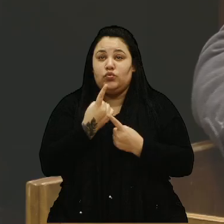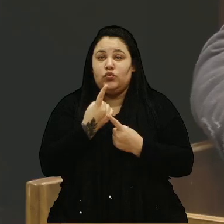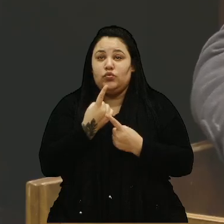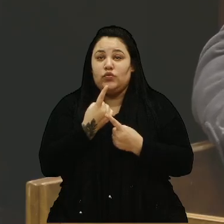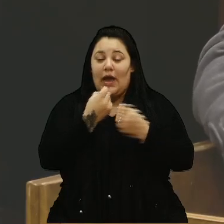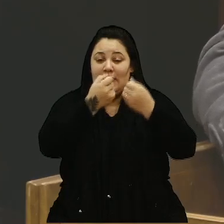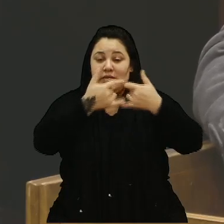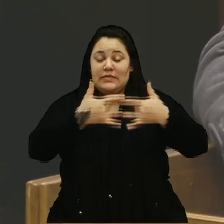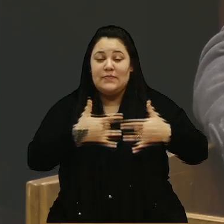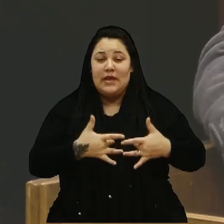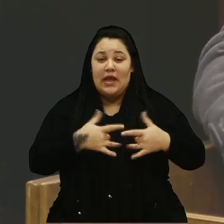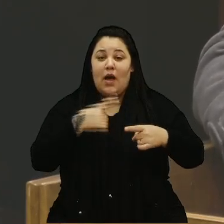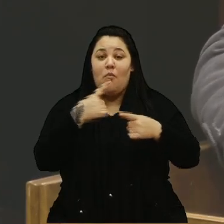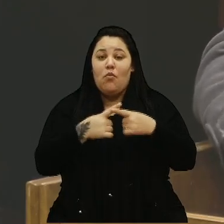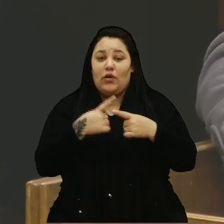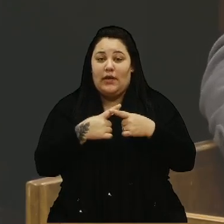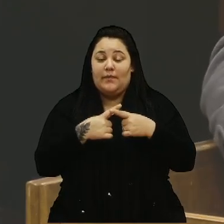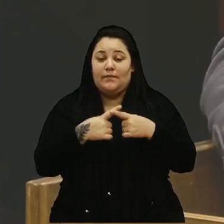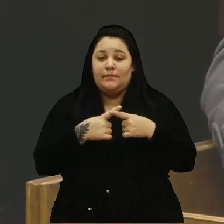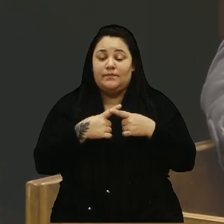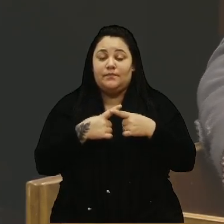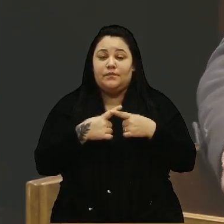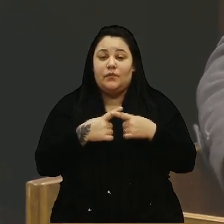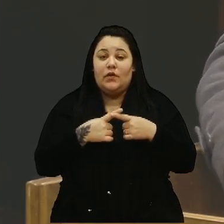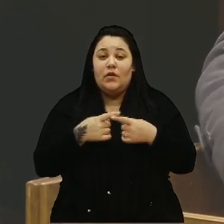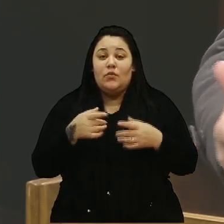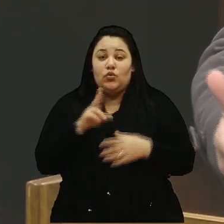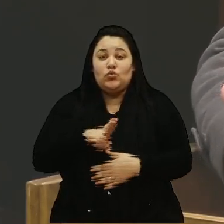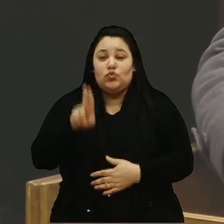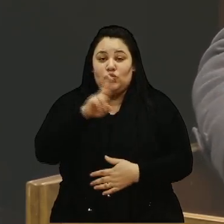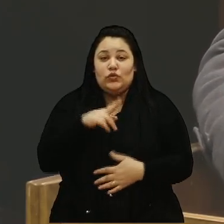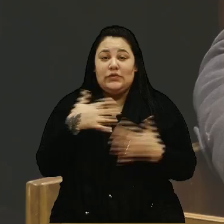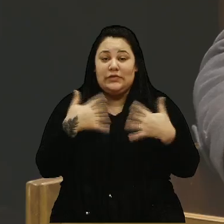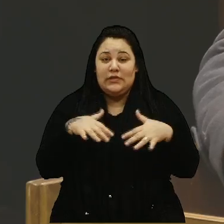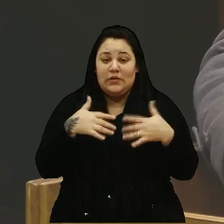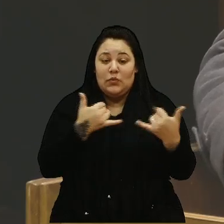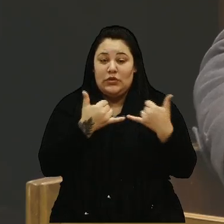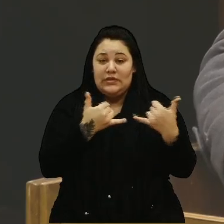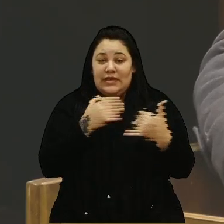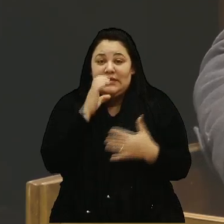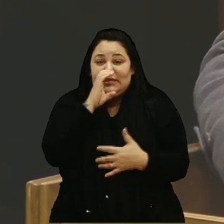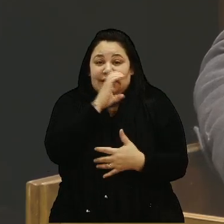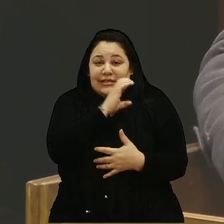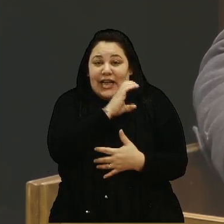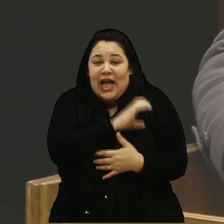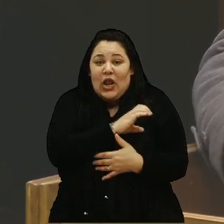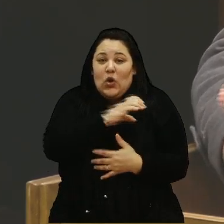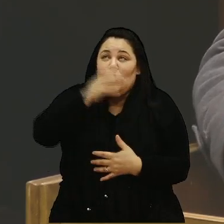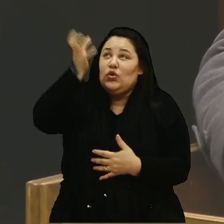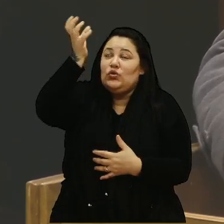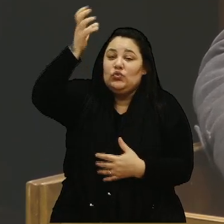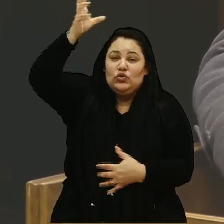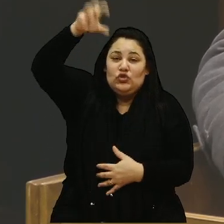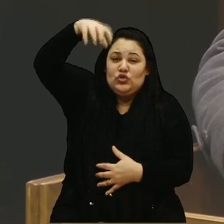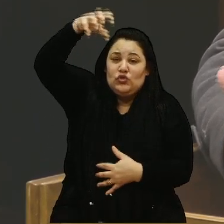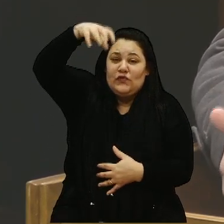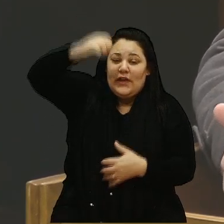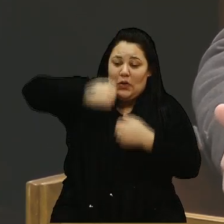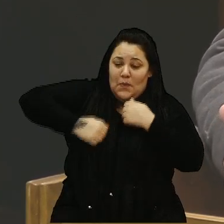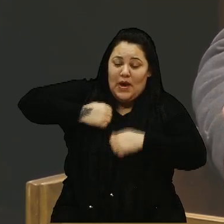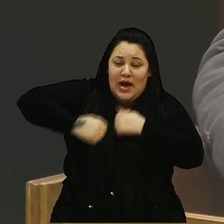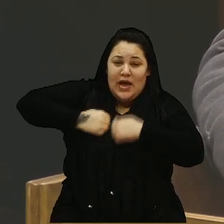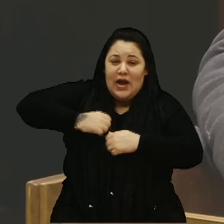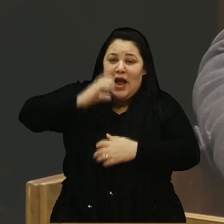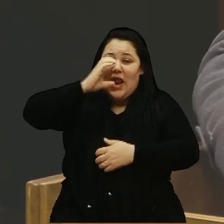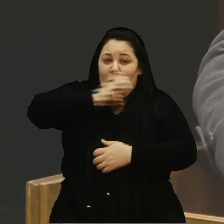justificadores, né? Algumas justificativas para essa elevação do consumo. Por exemplo, aquecedores elétricos, chuveiros com potência elevada, secadoras de roupa, aparelhos